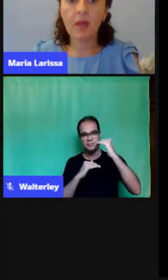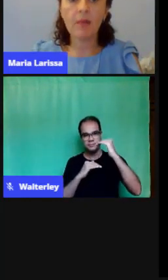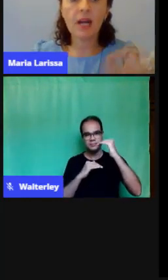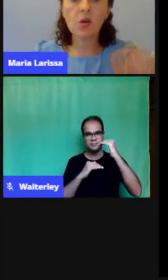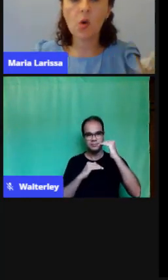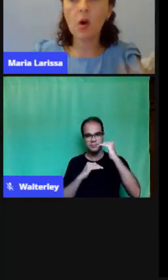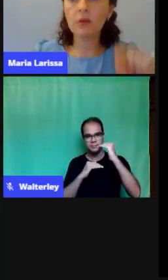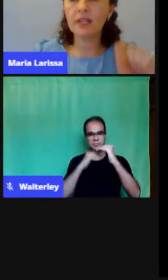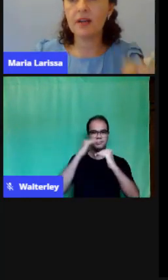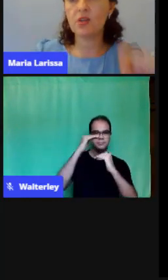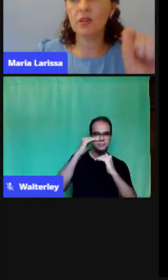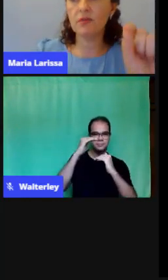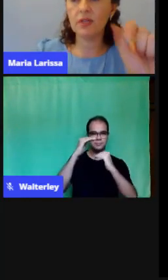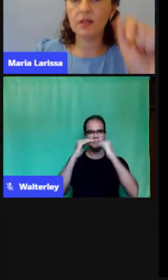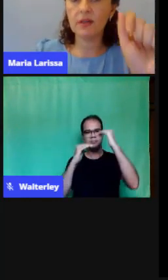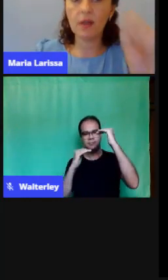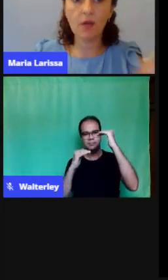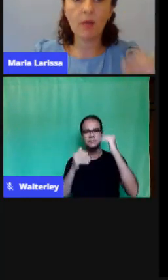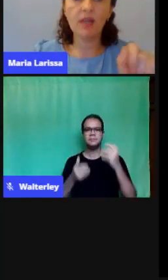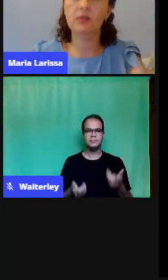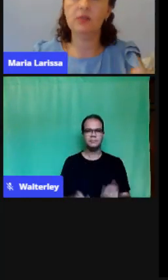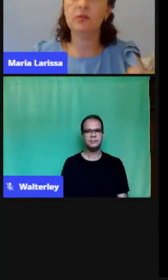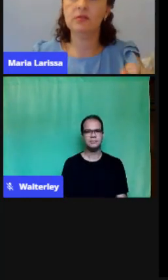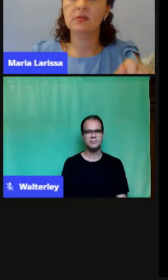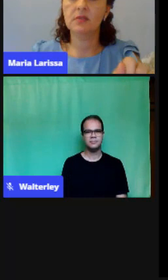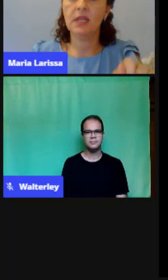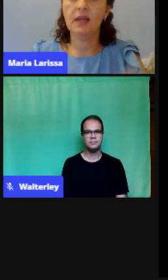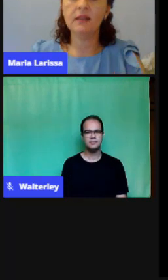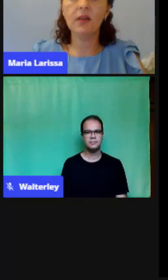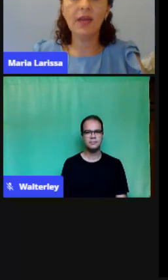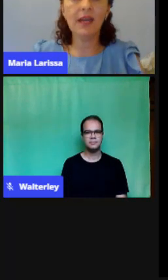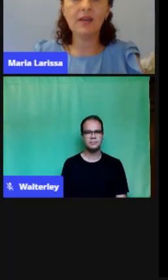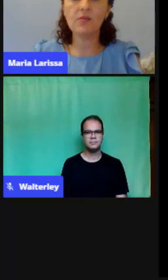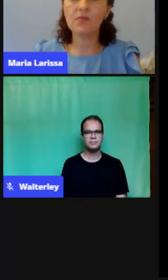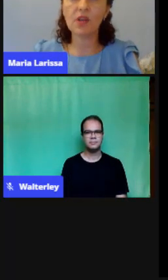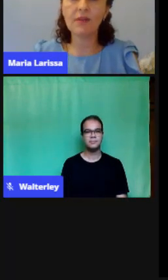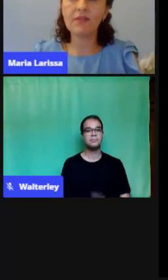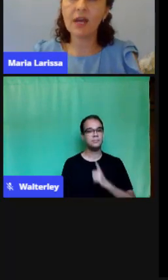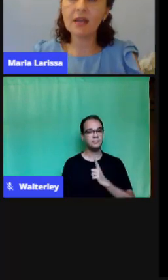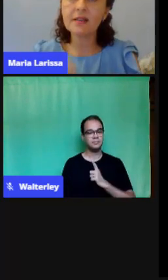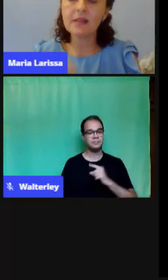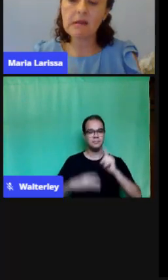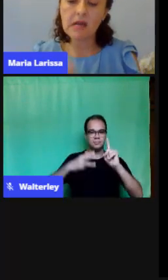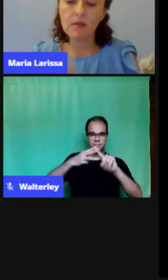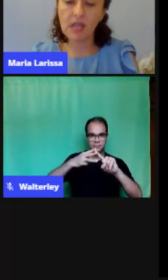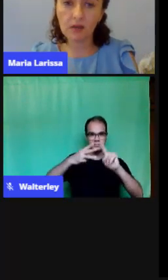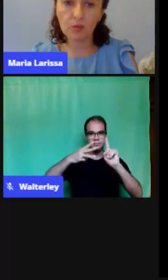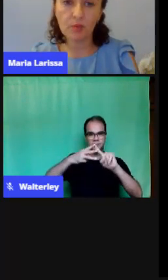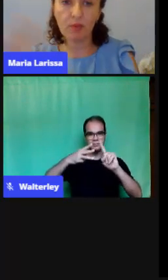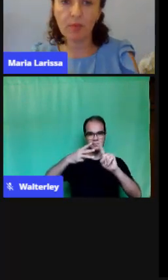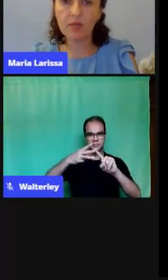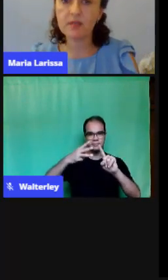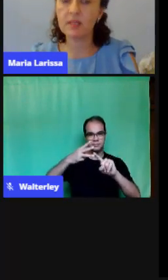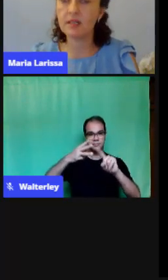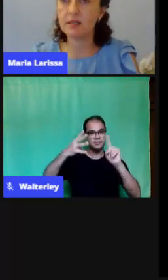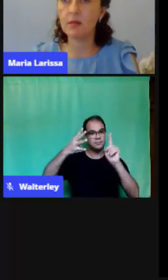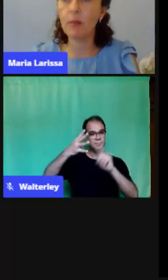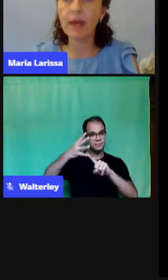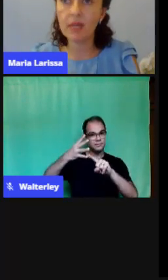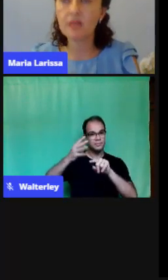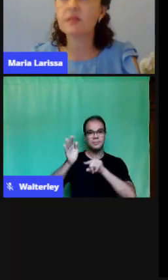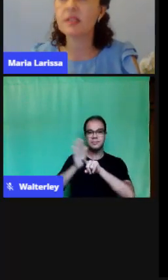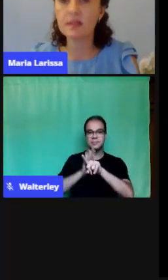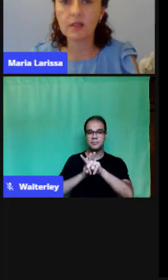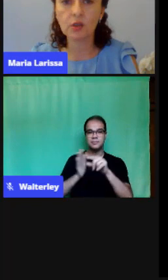alternativas, marcou a alternativa que é o gabarito. Então, ele já vai ser encaminhado para uma próxima